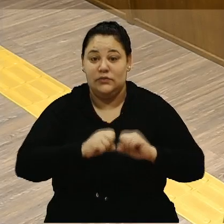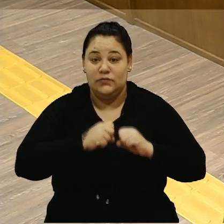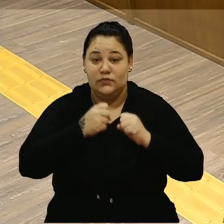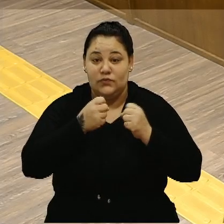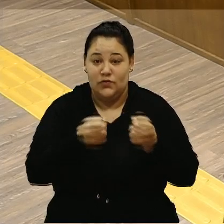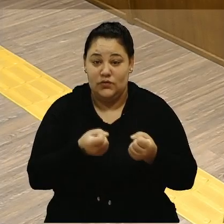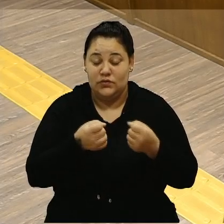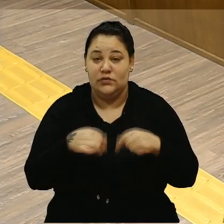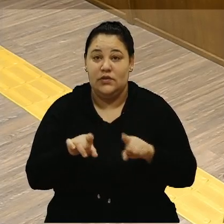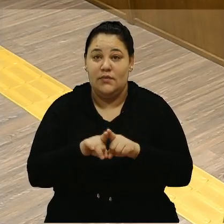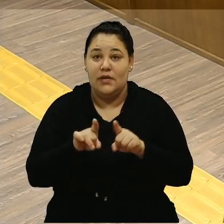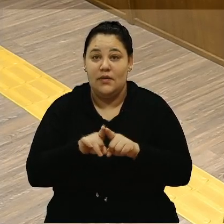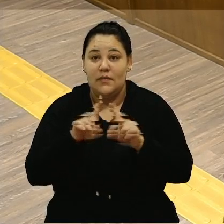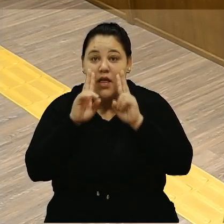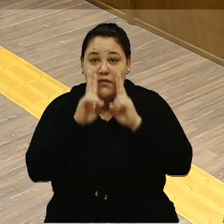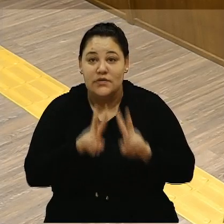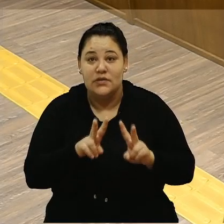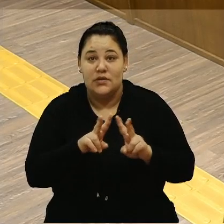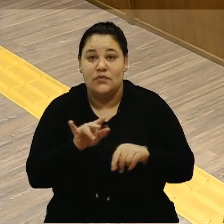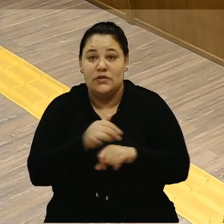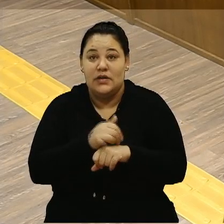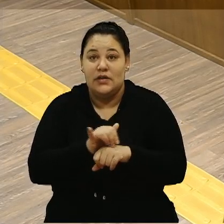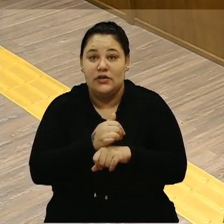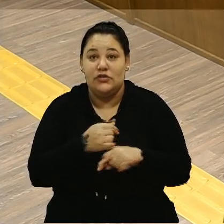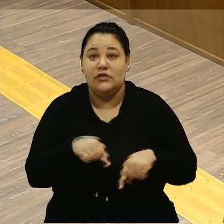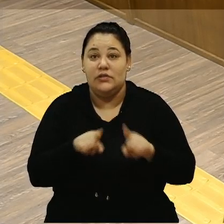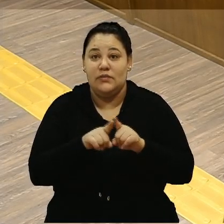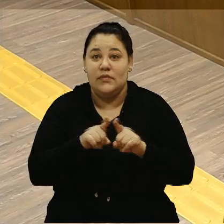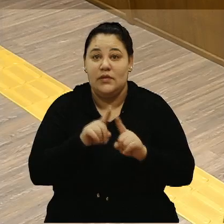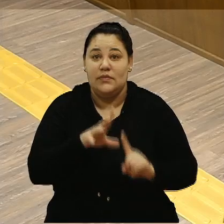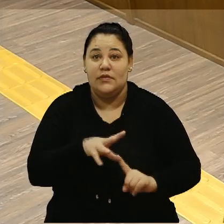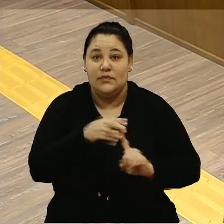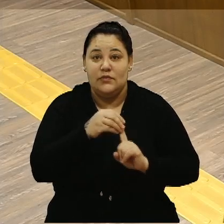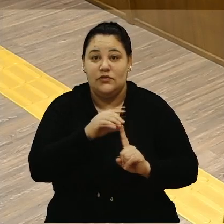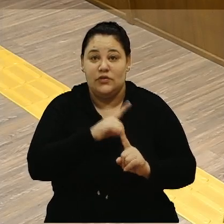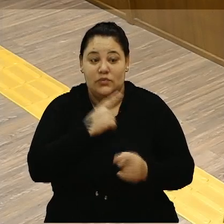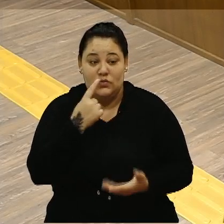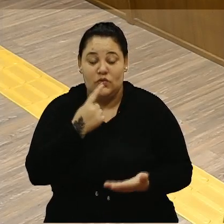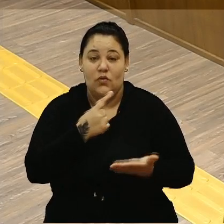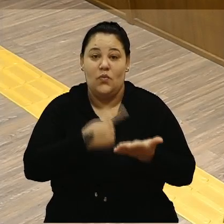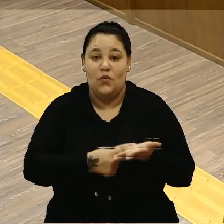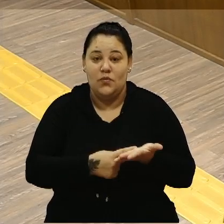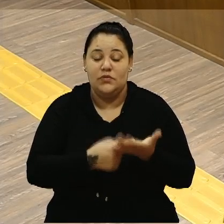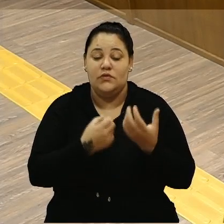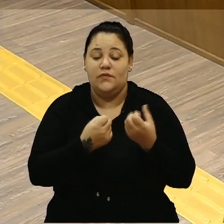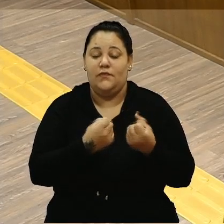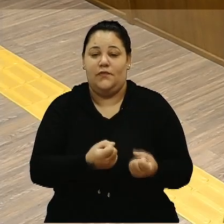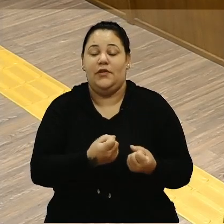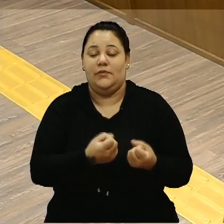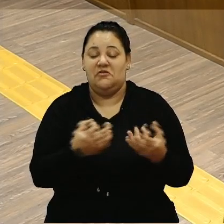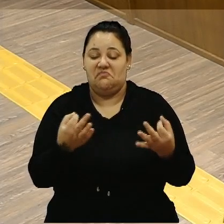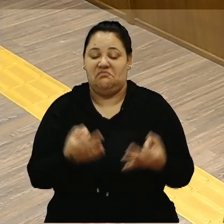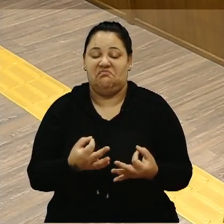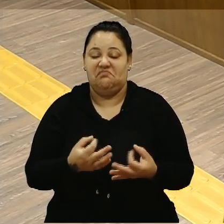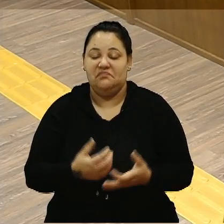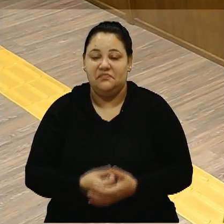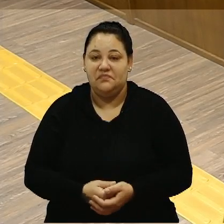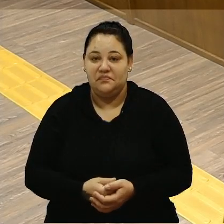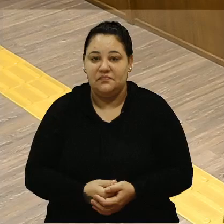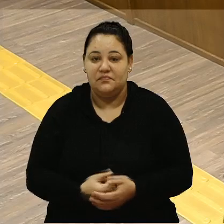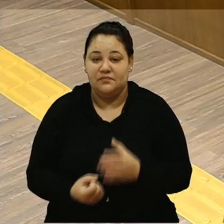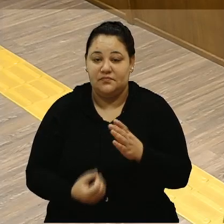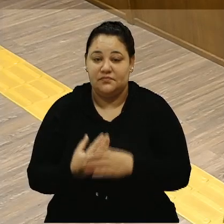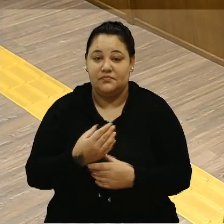incansável, pela visão estratégica e, acima de tudo, por um compromisso inabalável com a excelência. Fundada